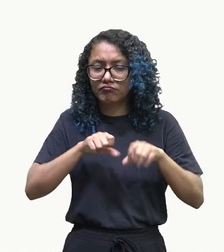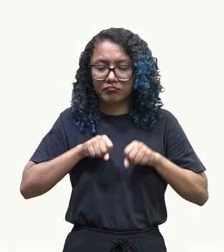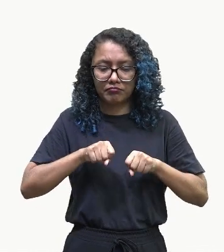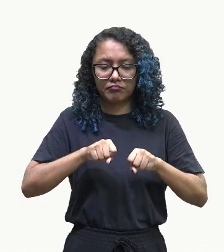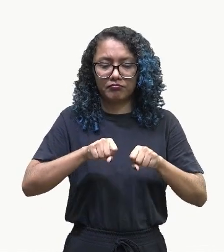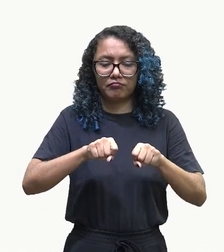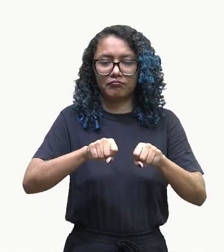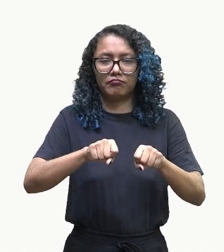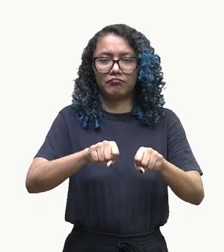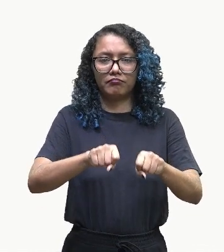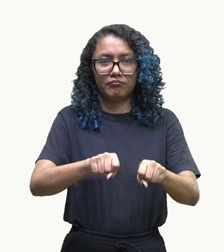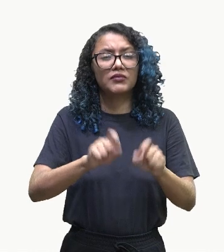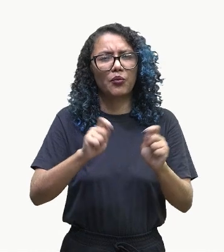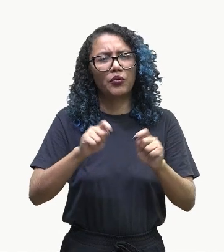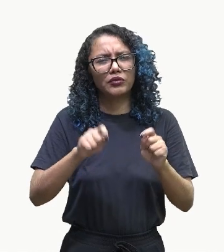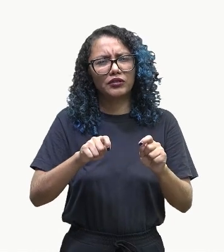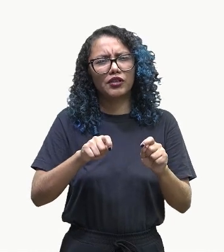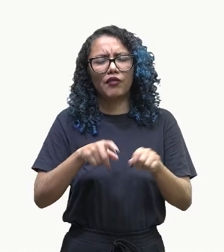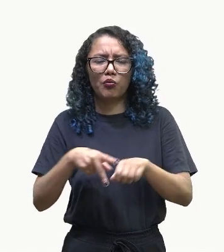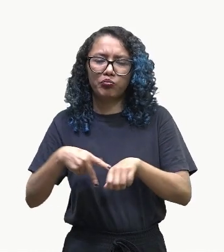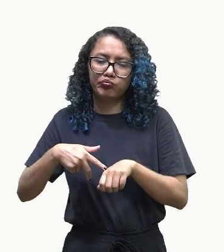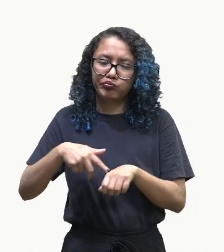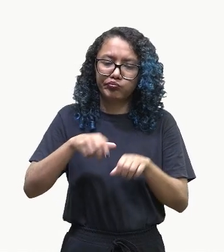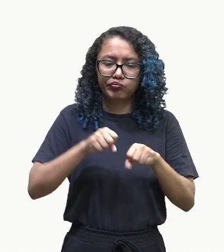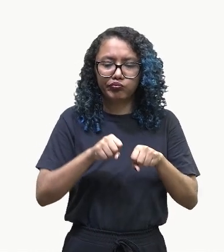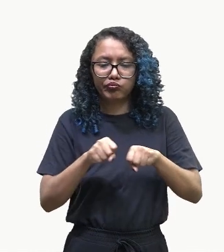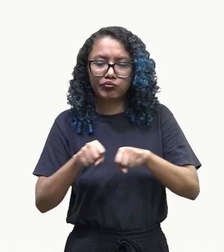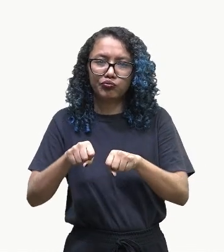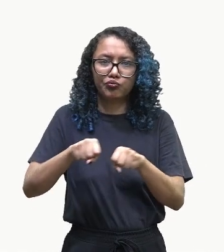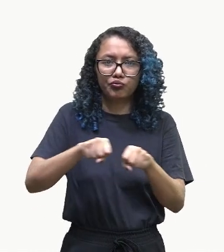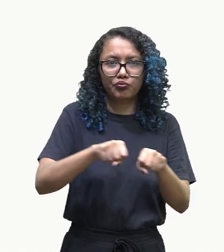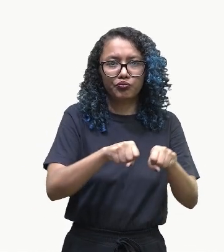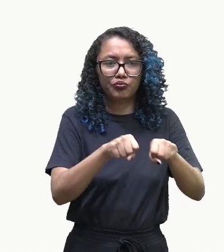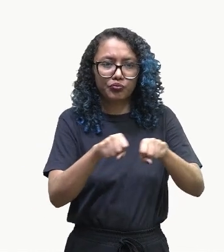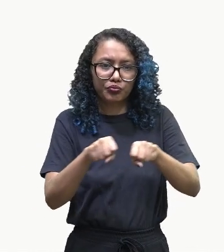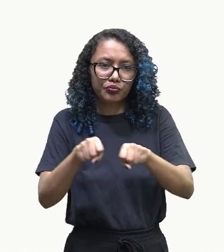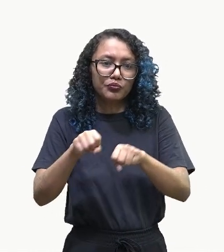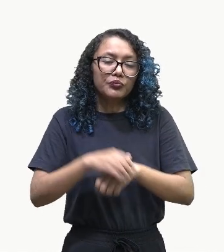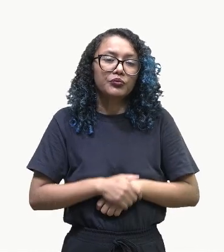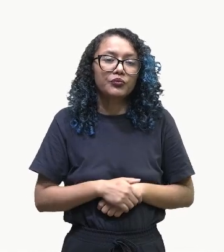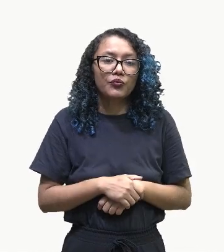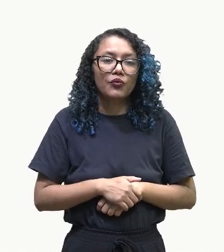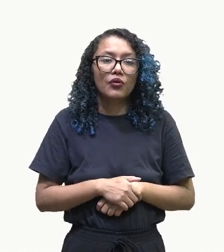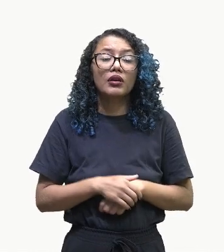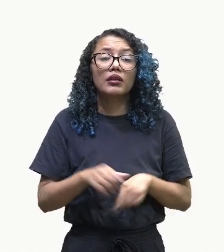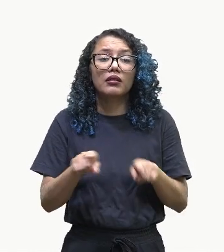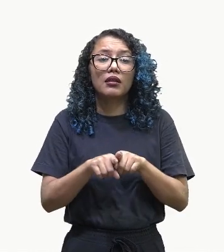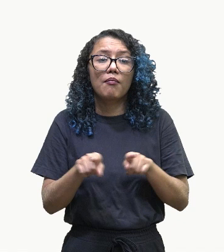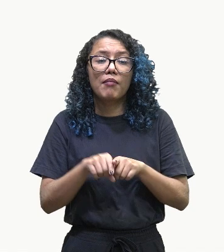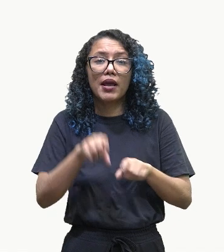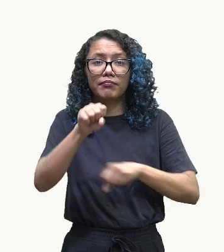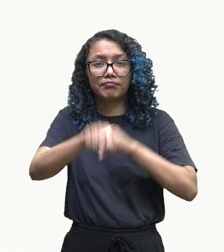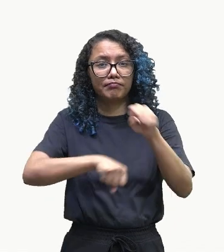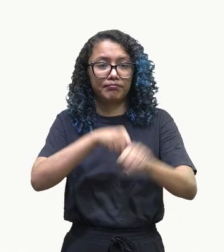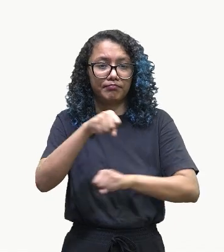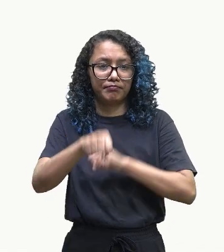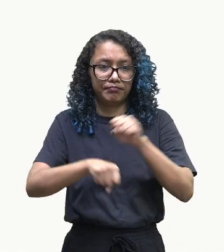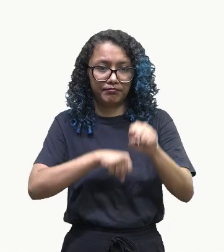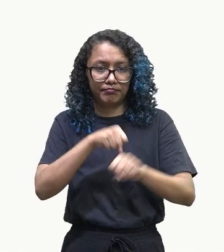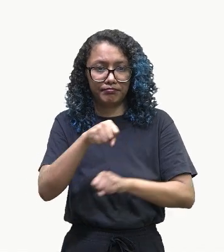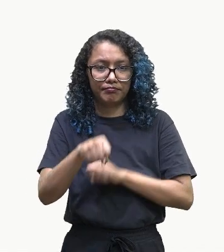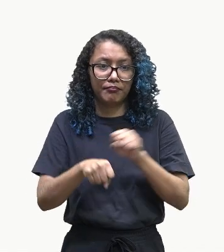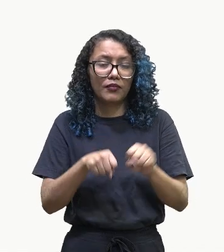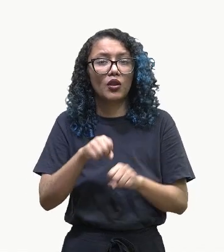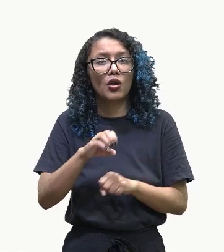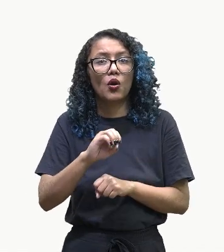fazer essa locomoção. Temos a bicicleta ou bici, somente bici, tá bom? Que